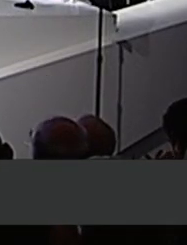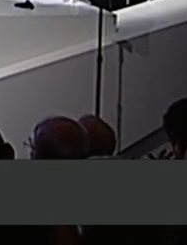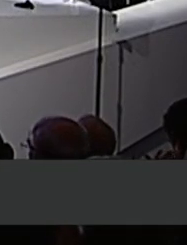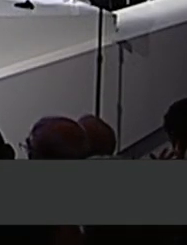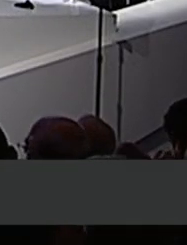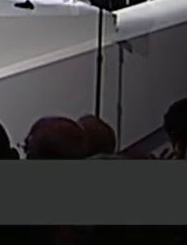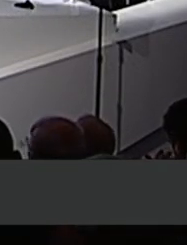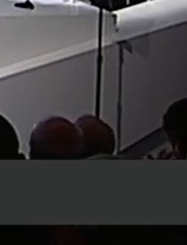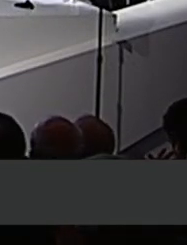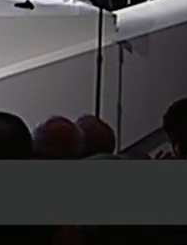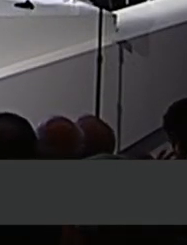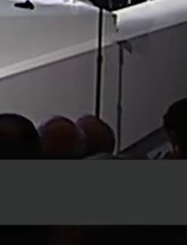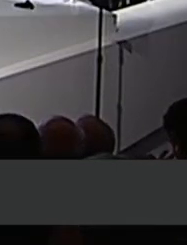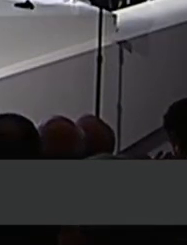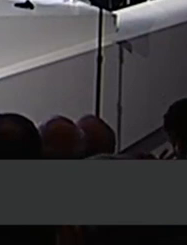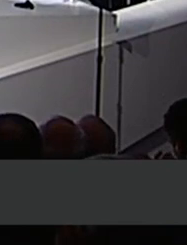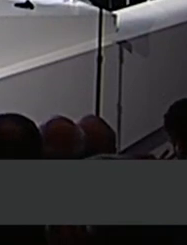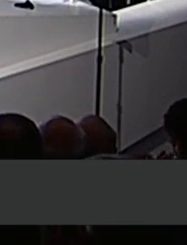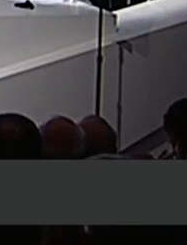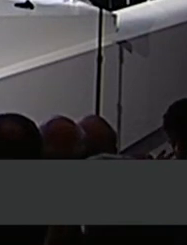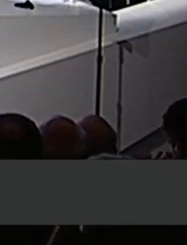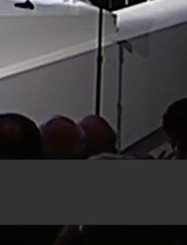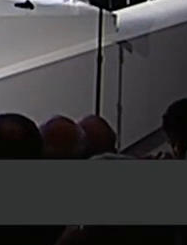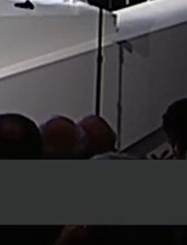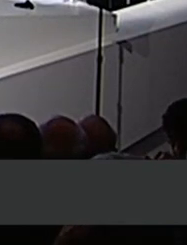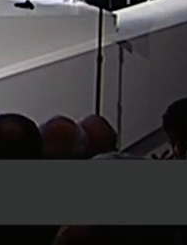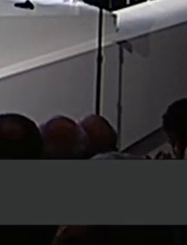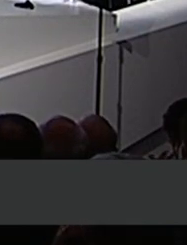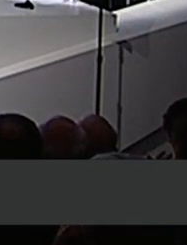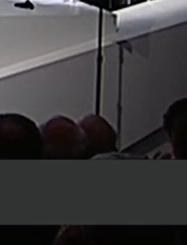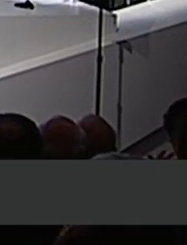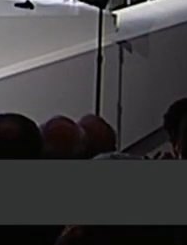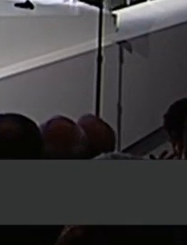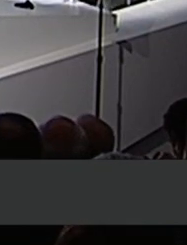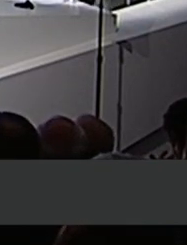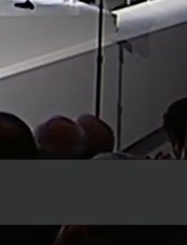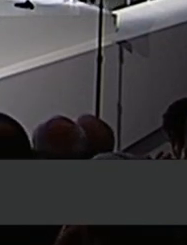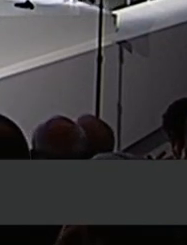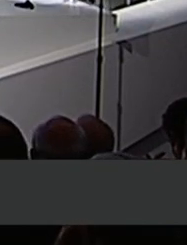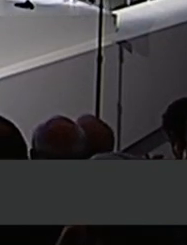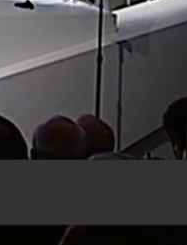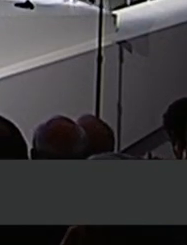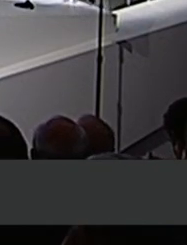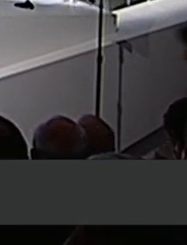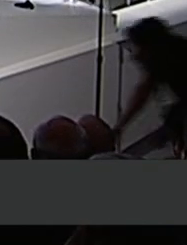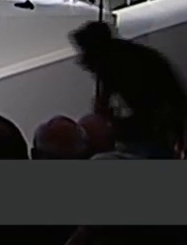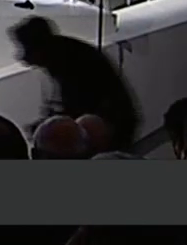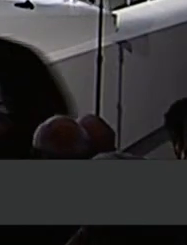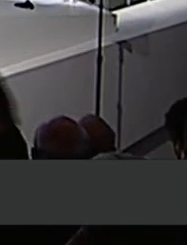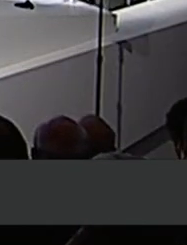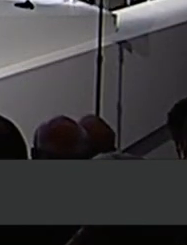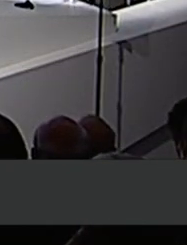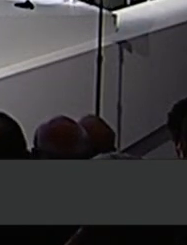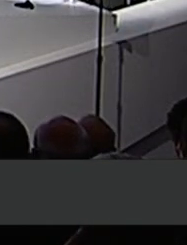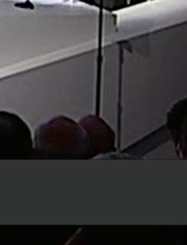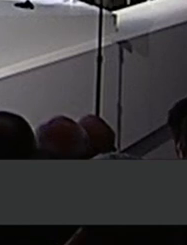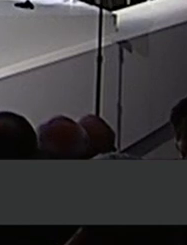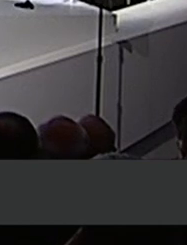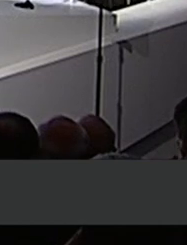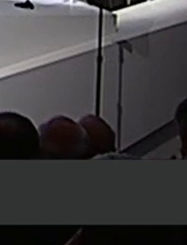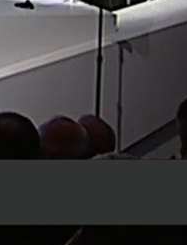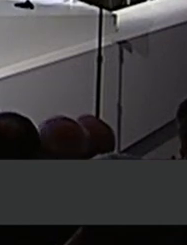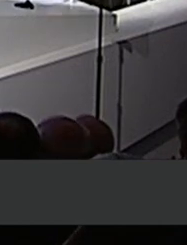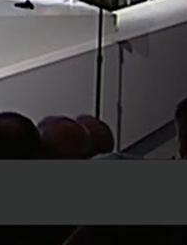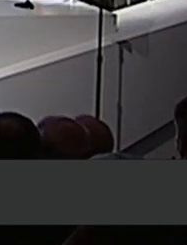o presidente da confederação nacional da indústria e grão mestre da ordem do mérito industrial robson braga de andrade a tomar seu lugar no